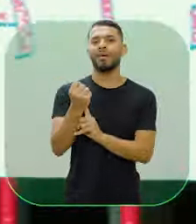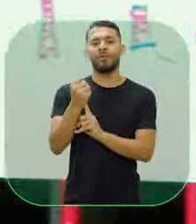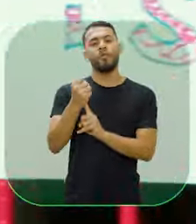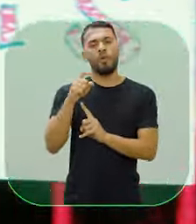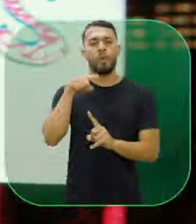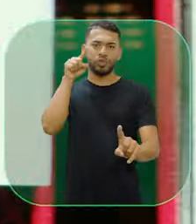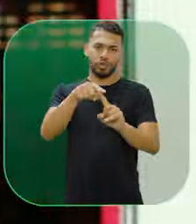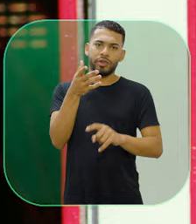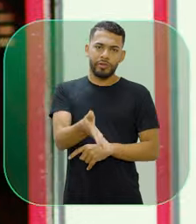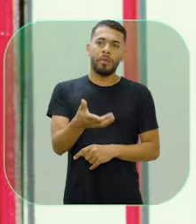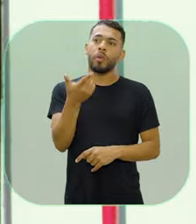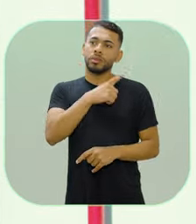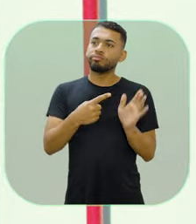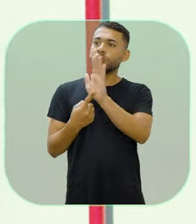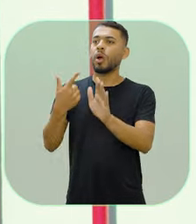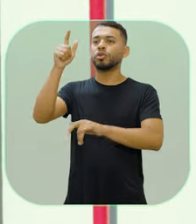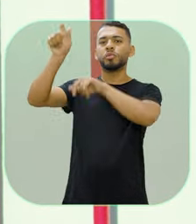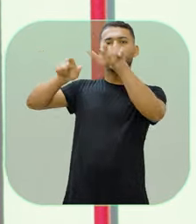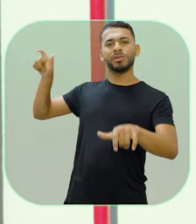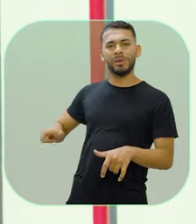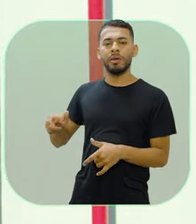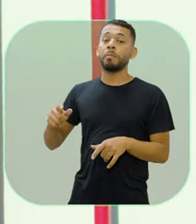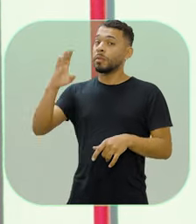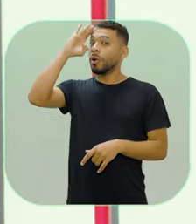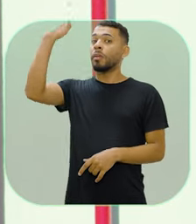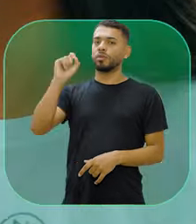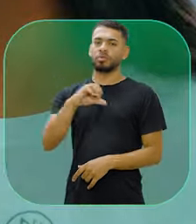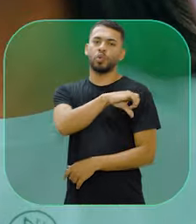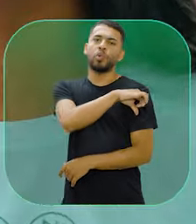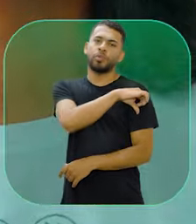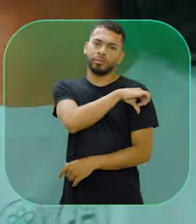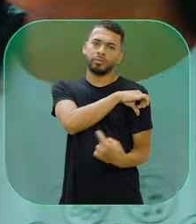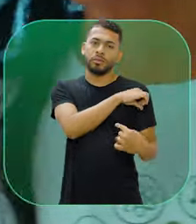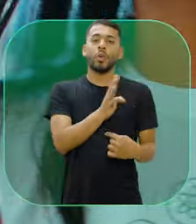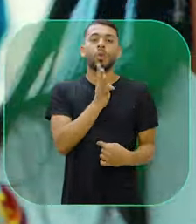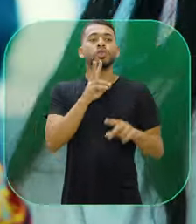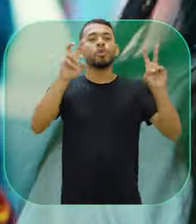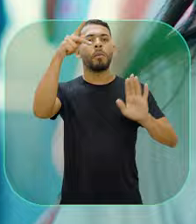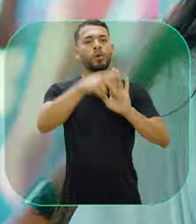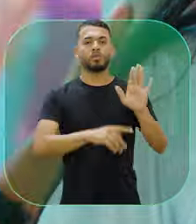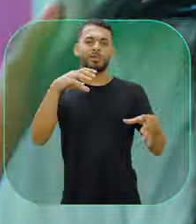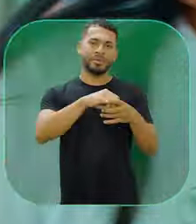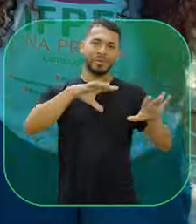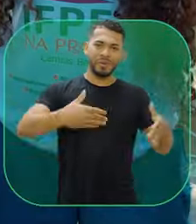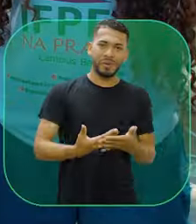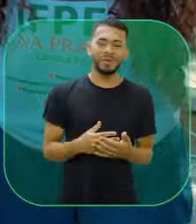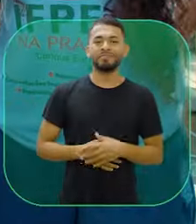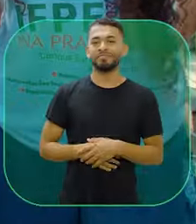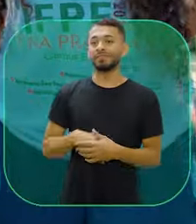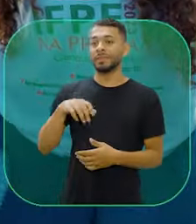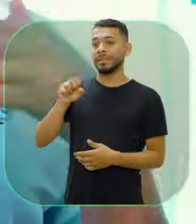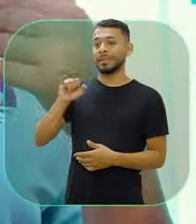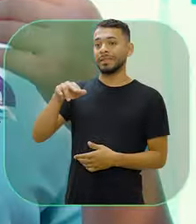também para outras pessoas aqui, né, principalmente para pessoas do nono ano, para eles conhecerem mais os projetos da escola. O